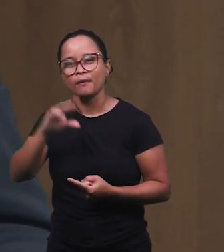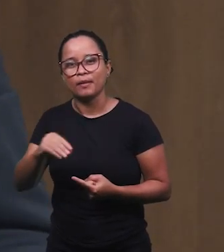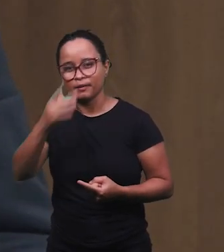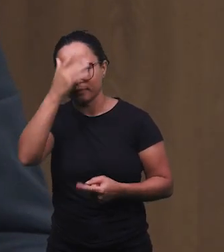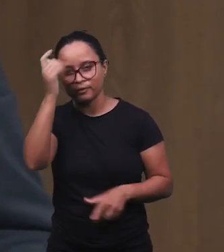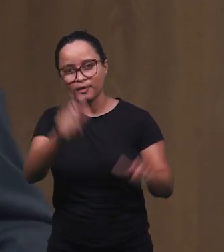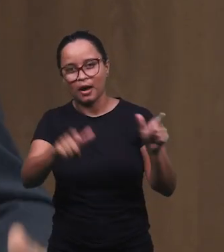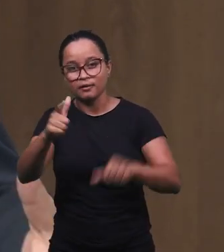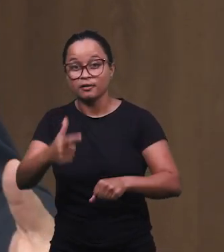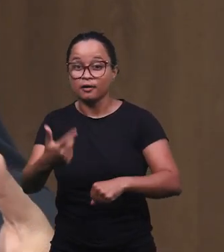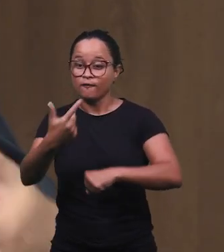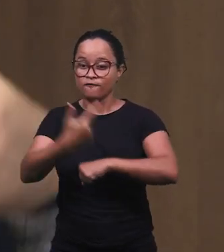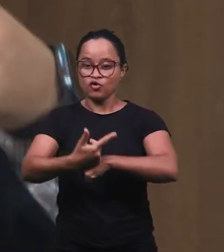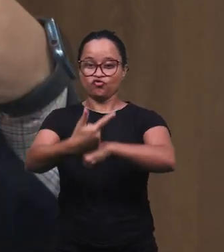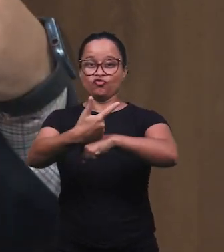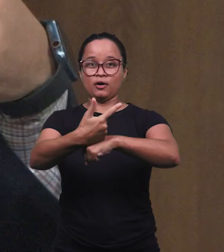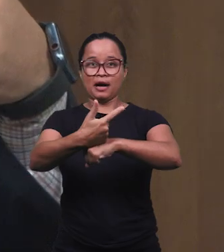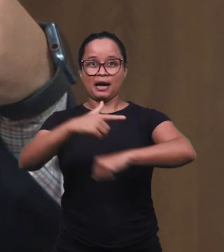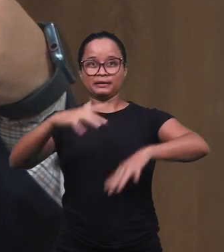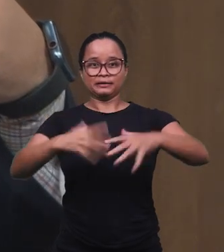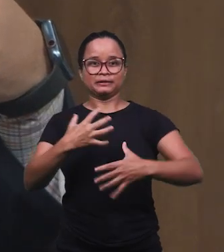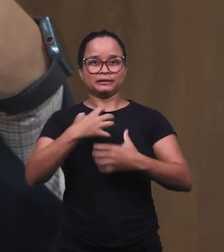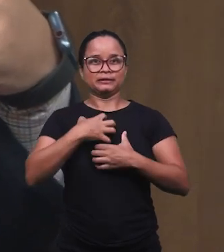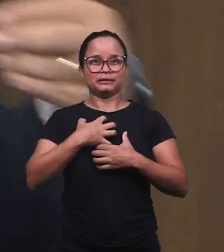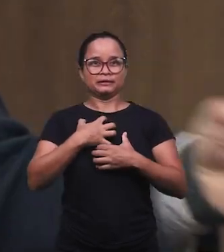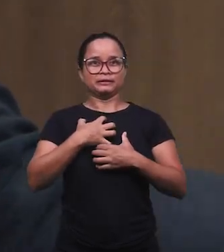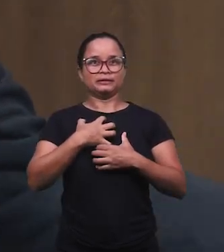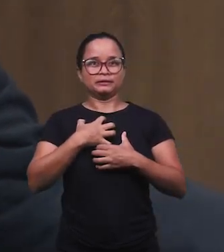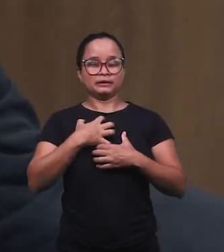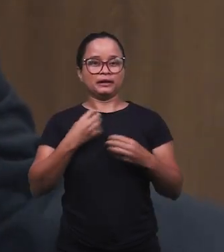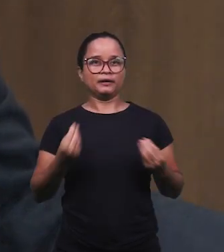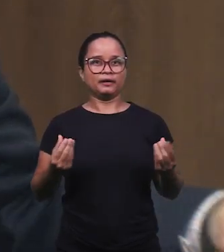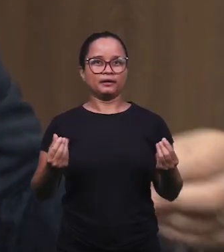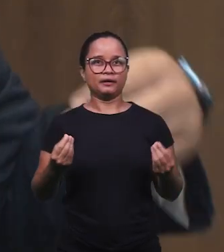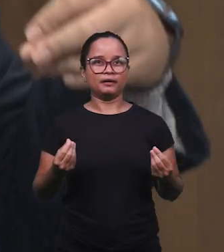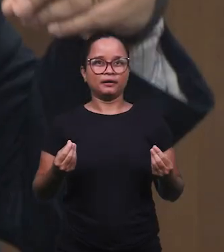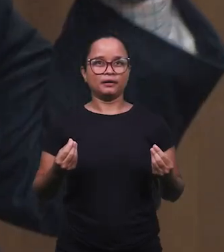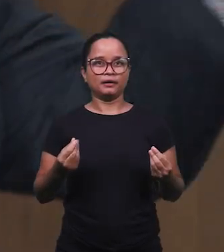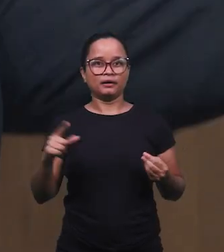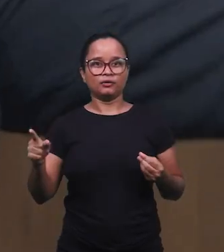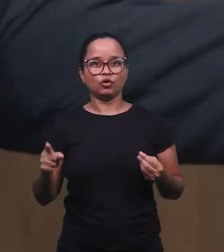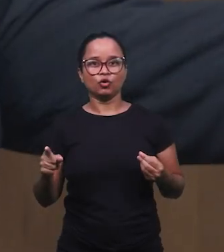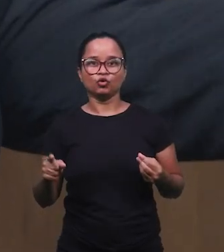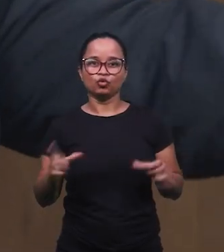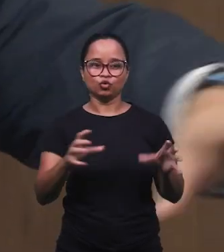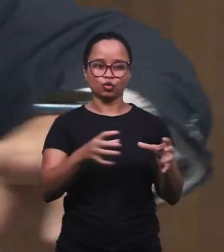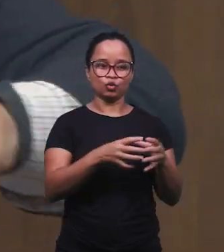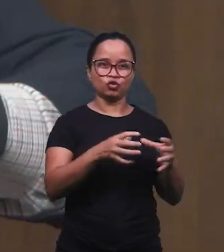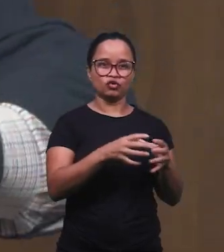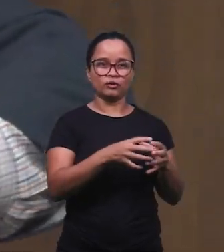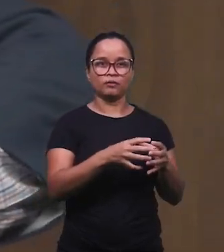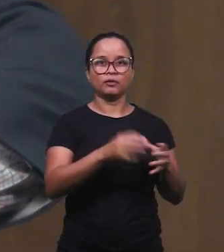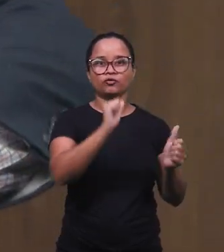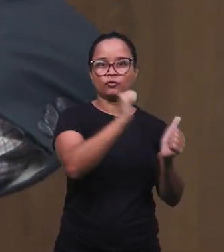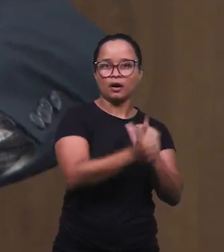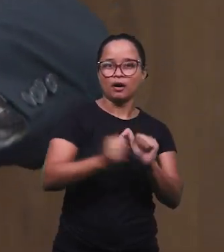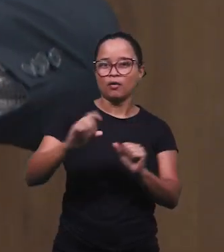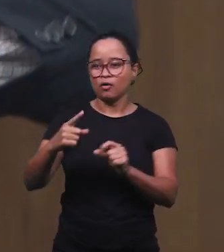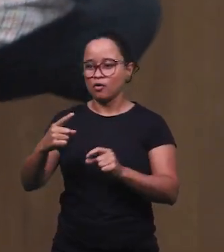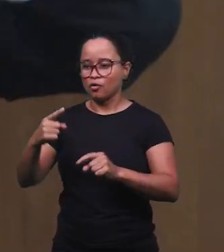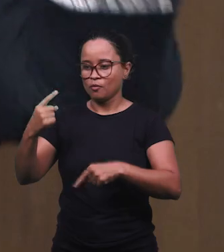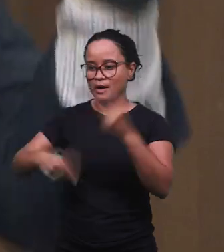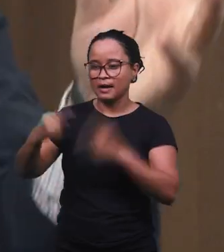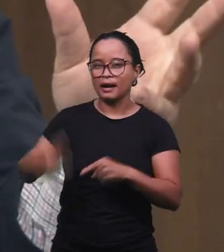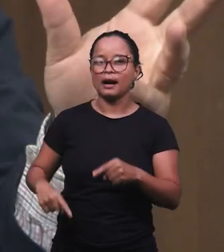estou gravando para um vídeo, às vezes as pessoas sentem até confortáveis de falar do time do outro, de falar de política,